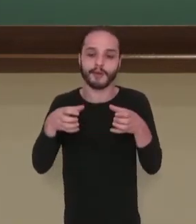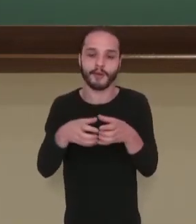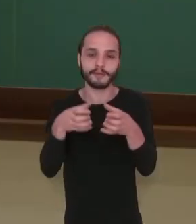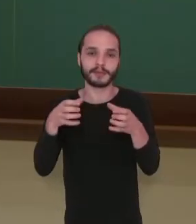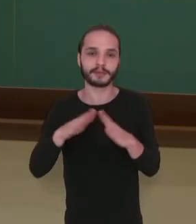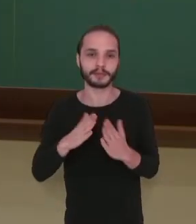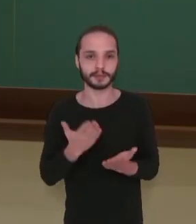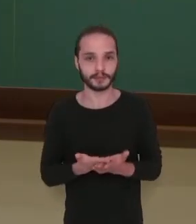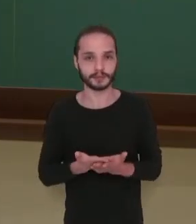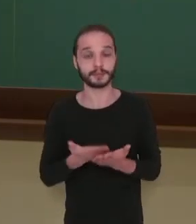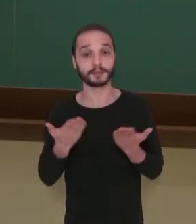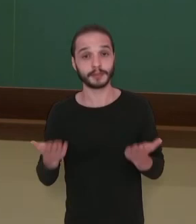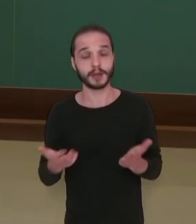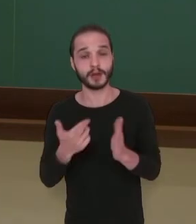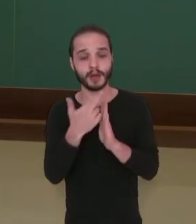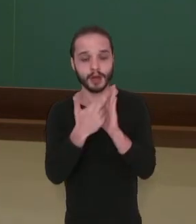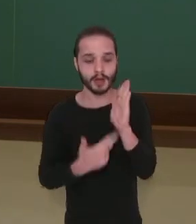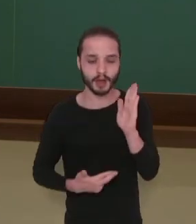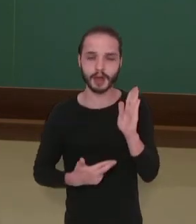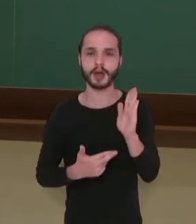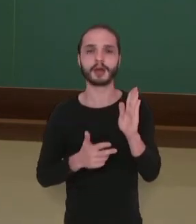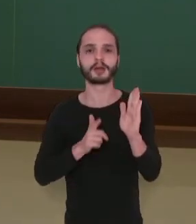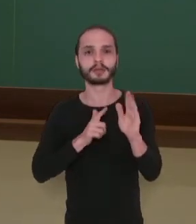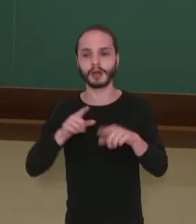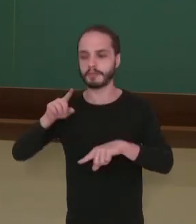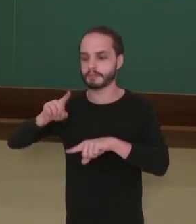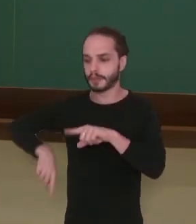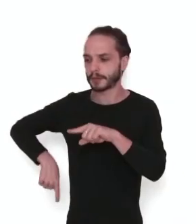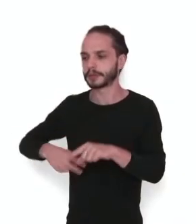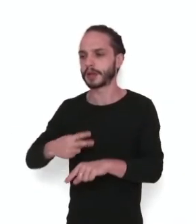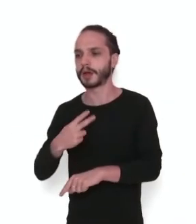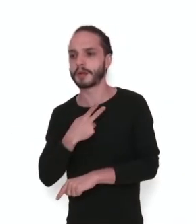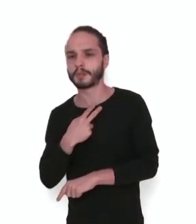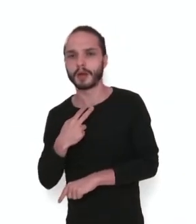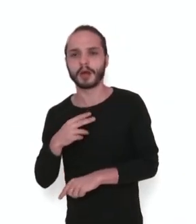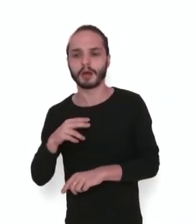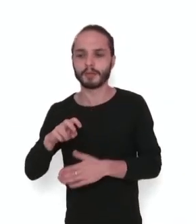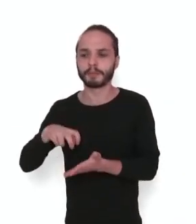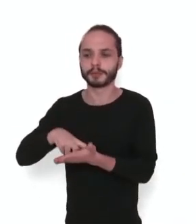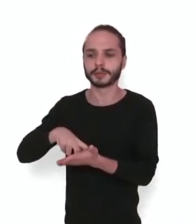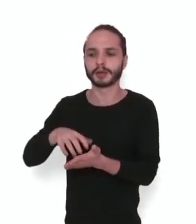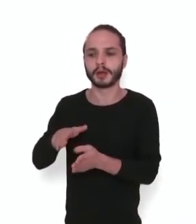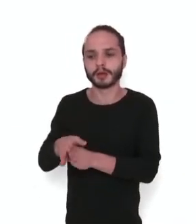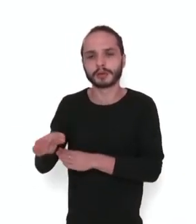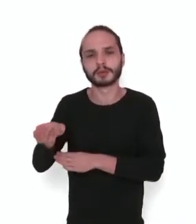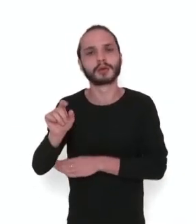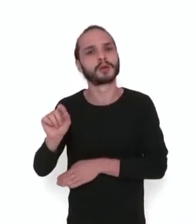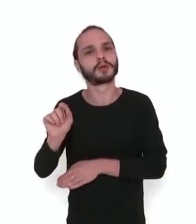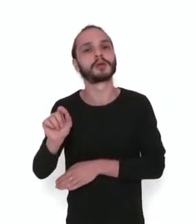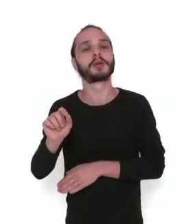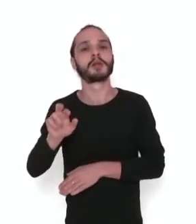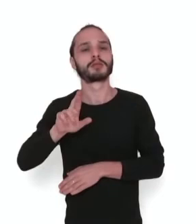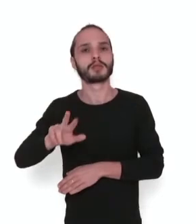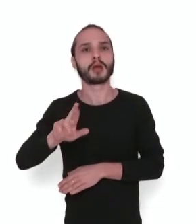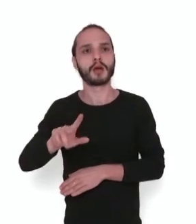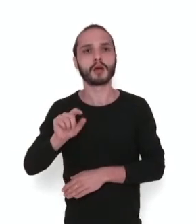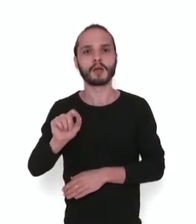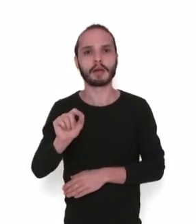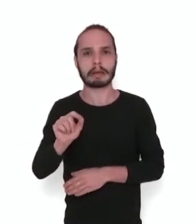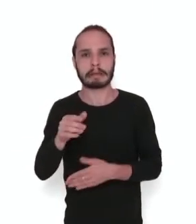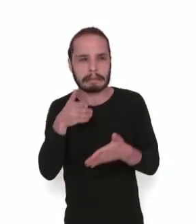assim, gente, as regras e as normas, assim como as proibições e ações disciplinares, existem não para limitar